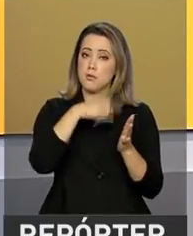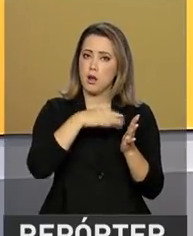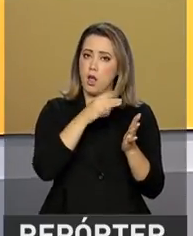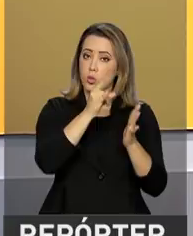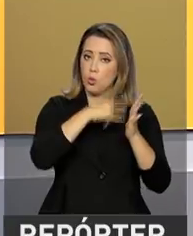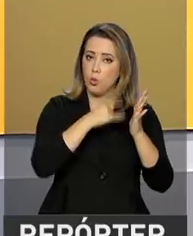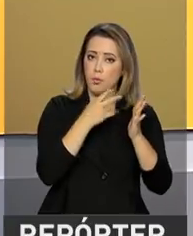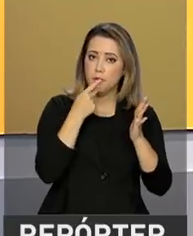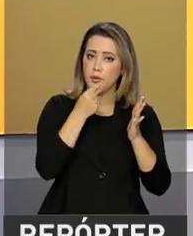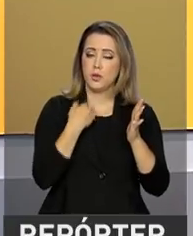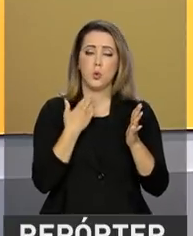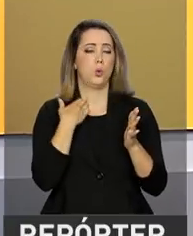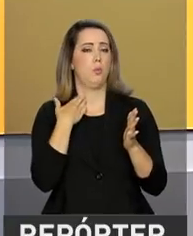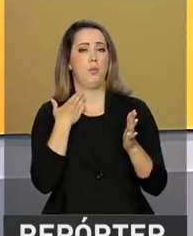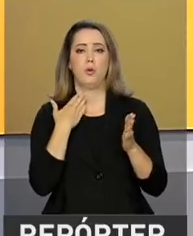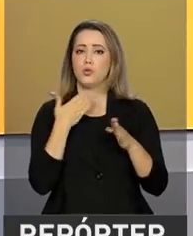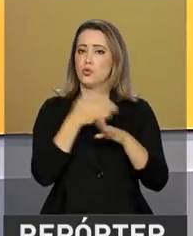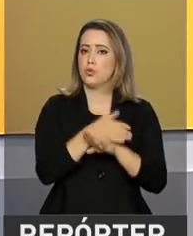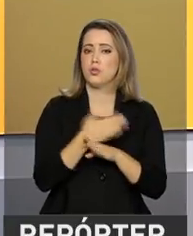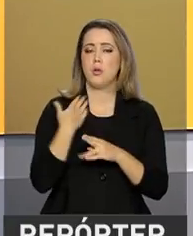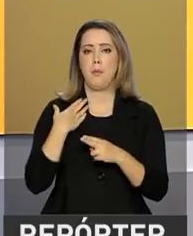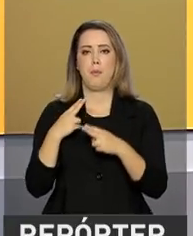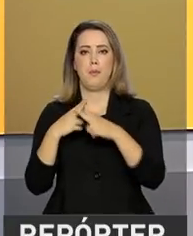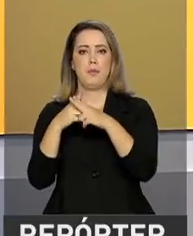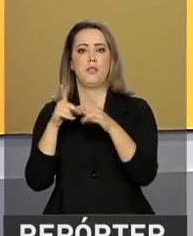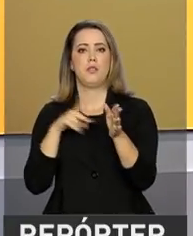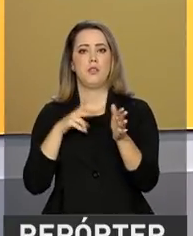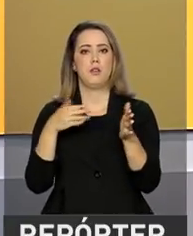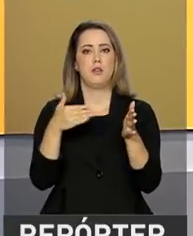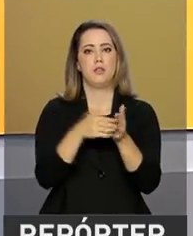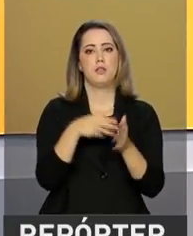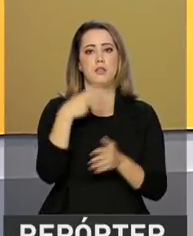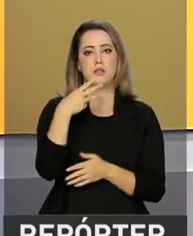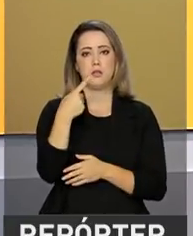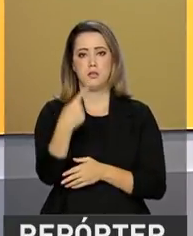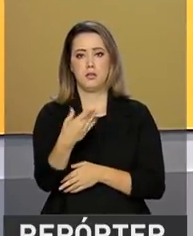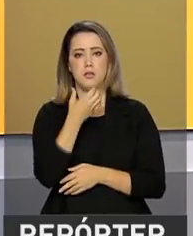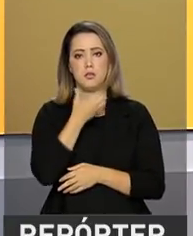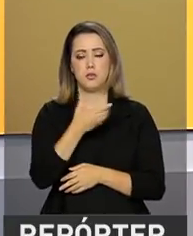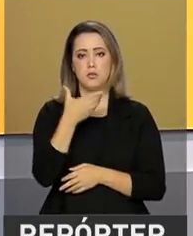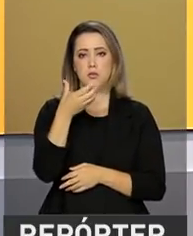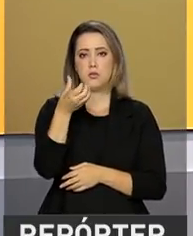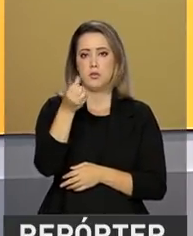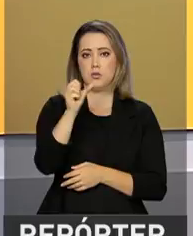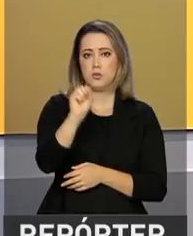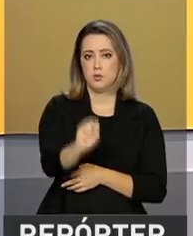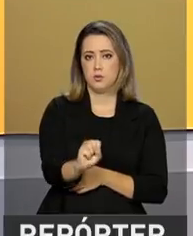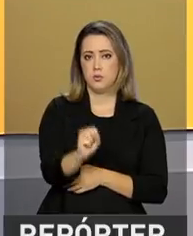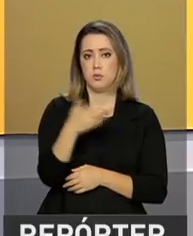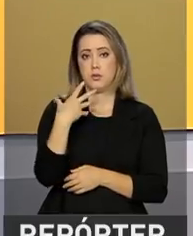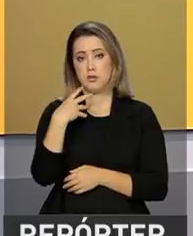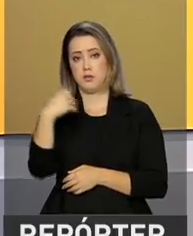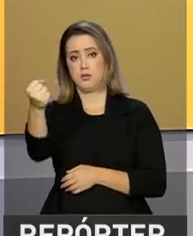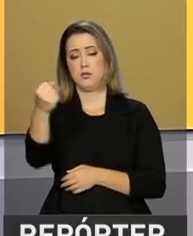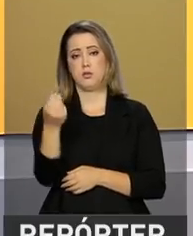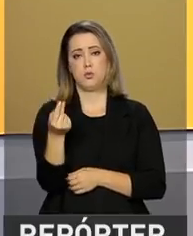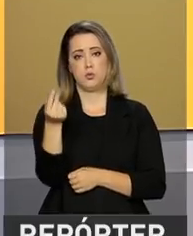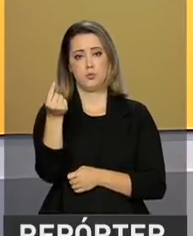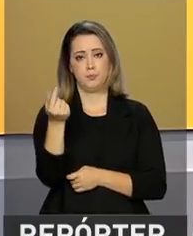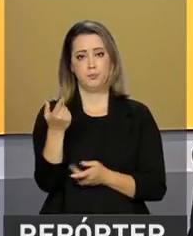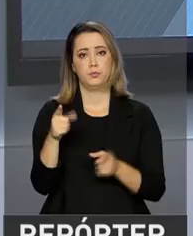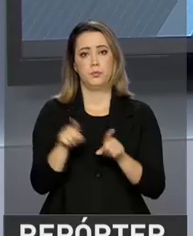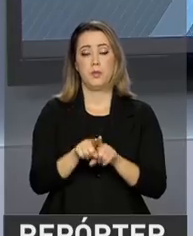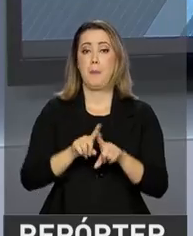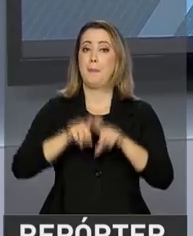da caixa para sacar o dinheiro têm agora até o dia 31 de dezembro de 2018 para retirar o